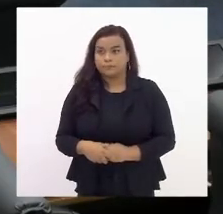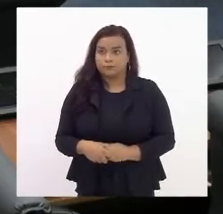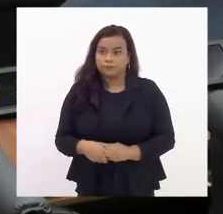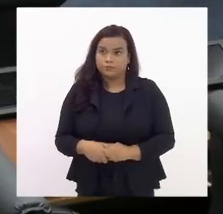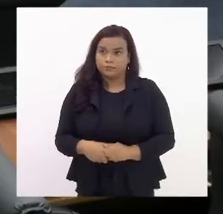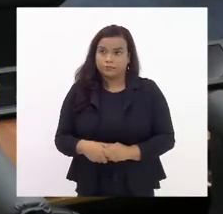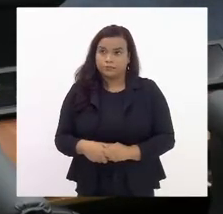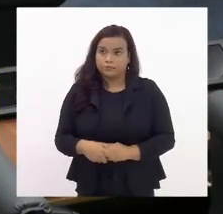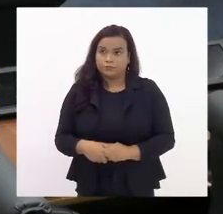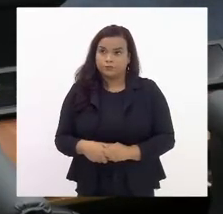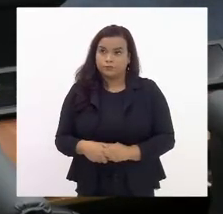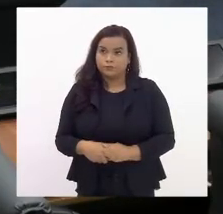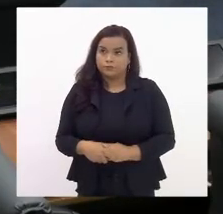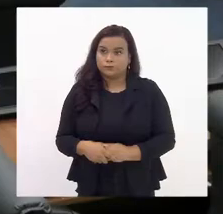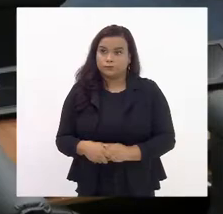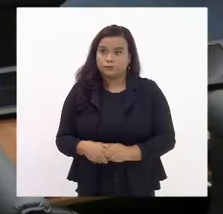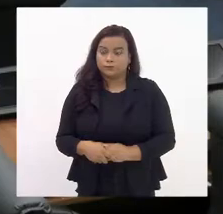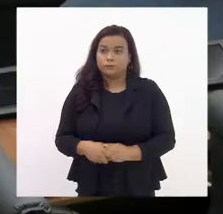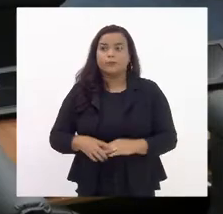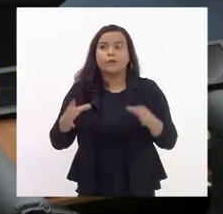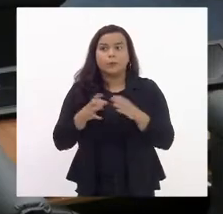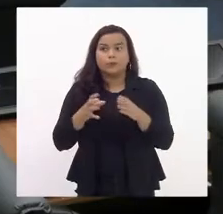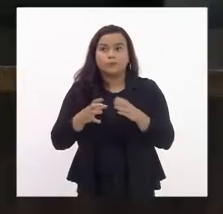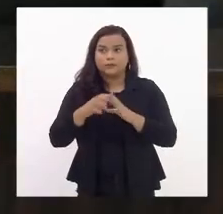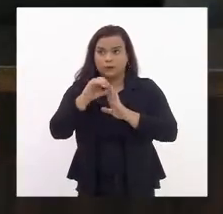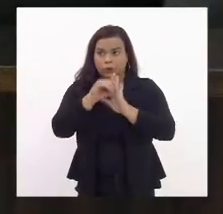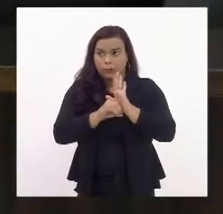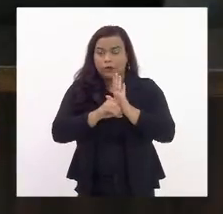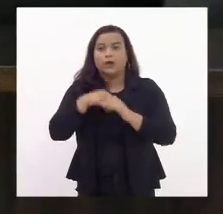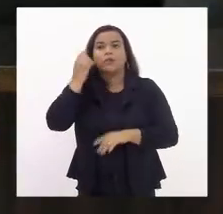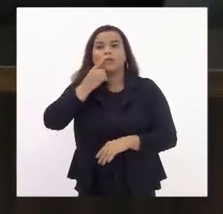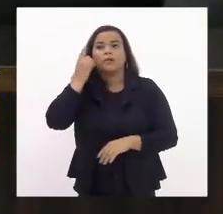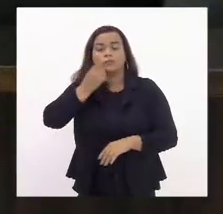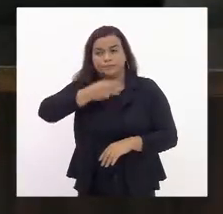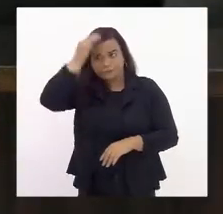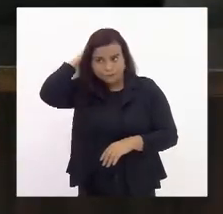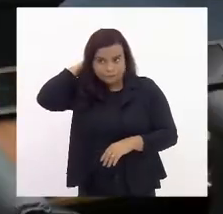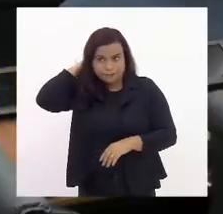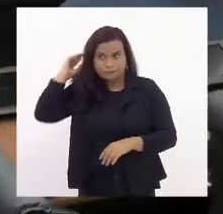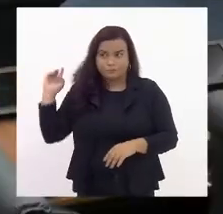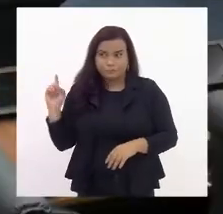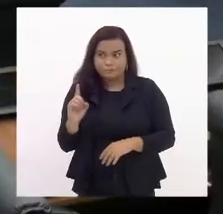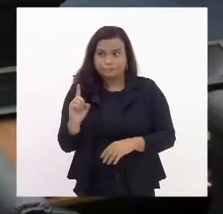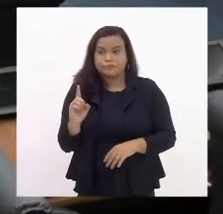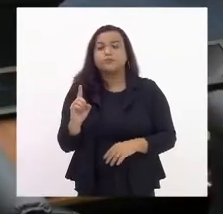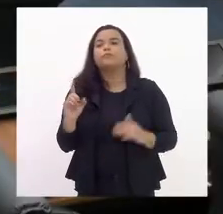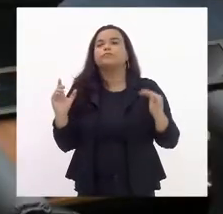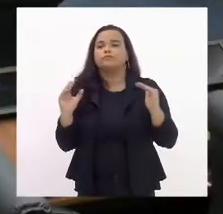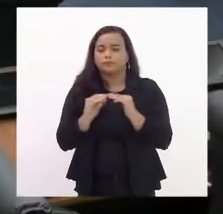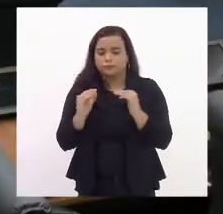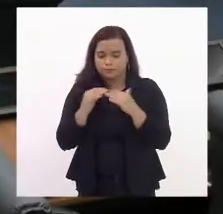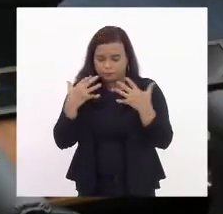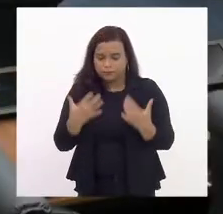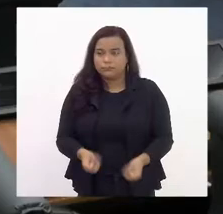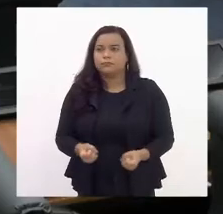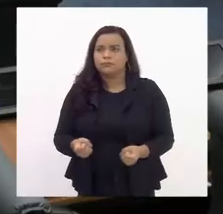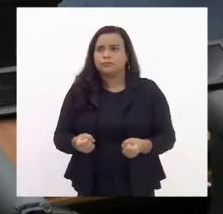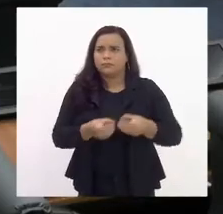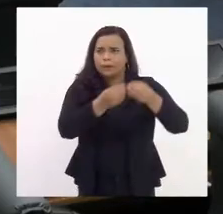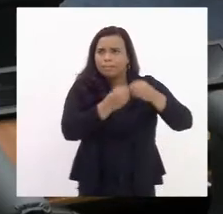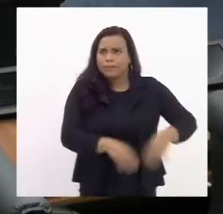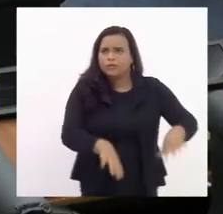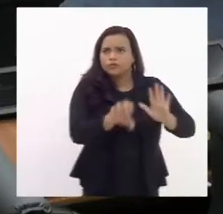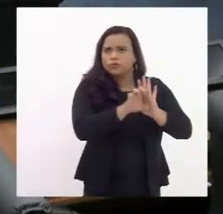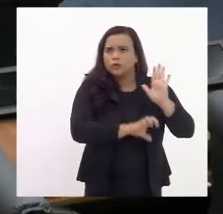Hoje eu não consigo. Pela Comissão de Orçamento, deputado Márcio Pacheco. Parecer favorável. Prejudicou a emenda